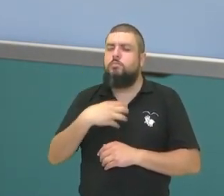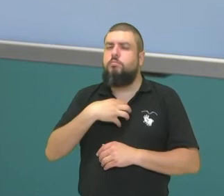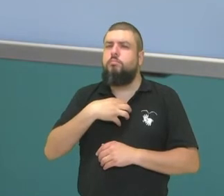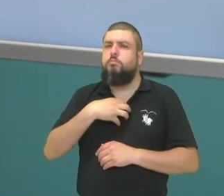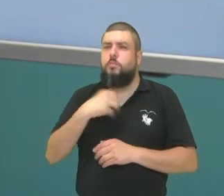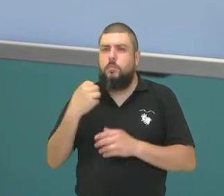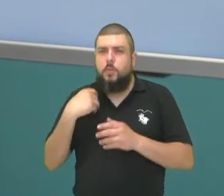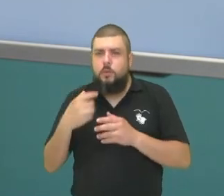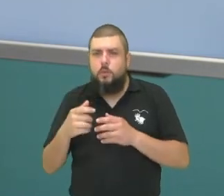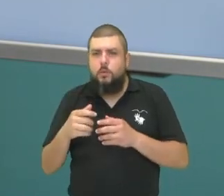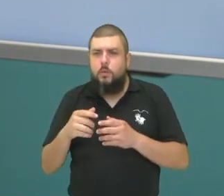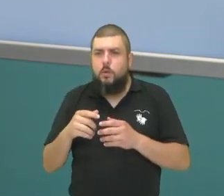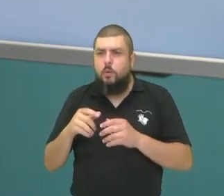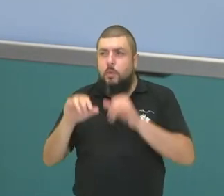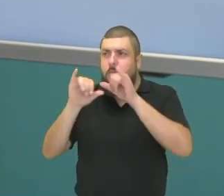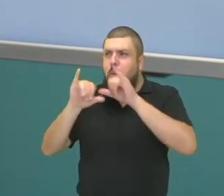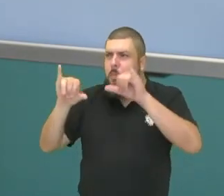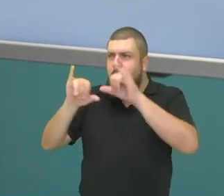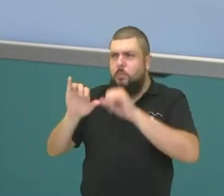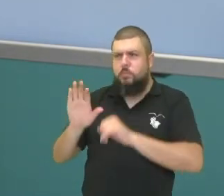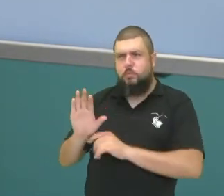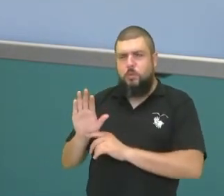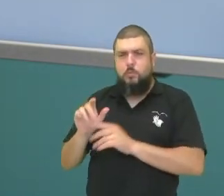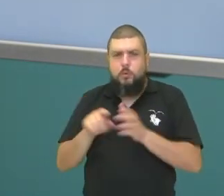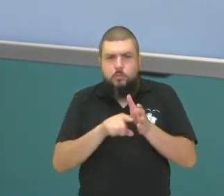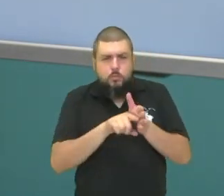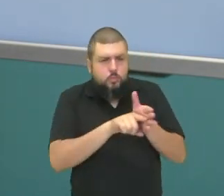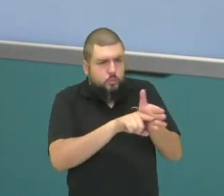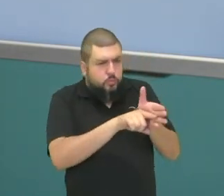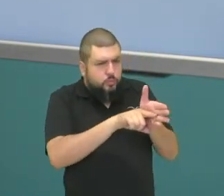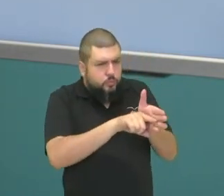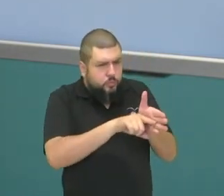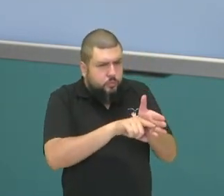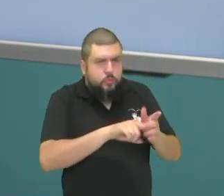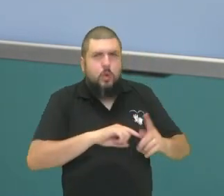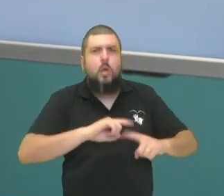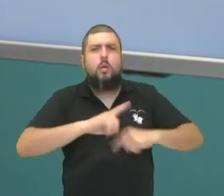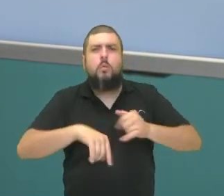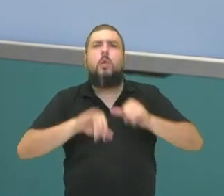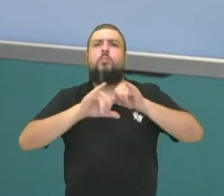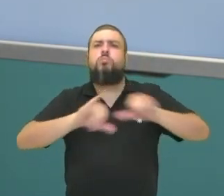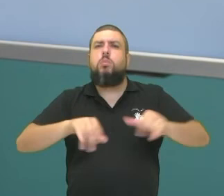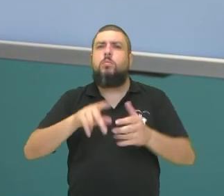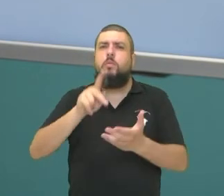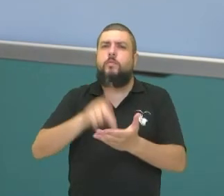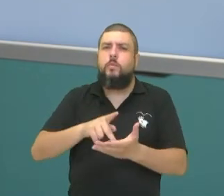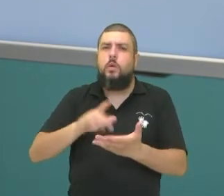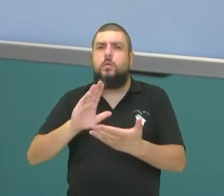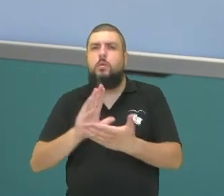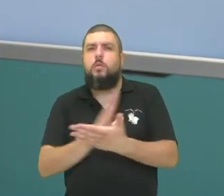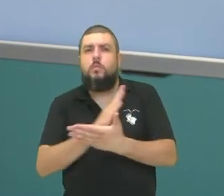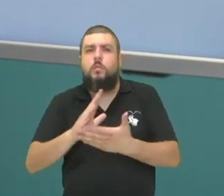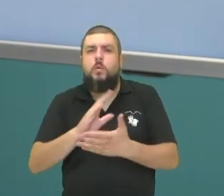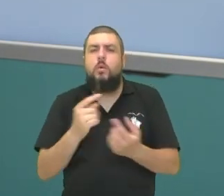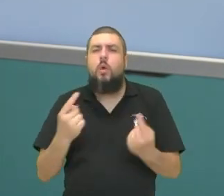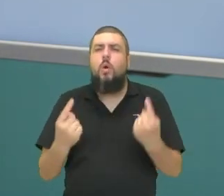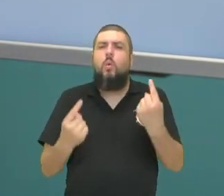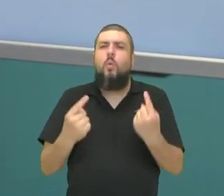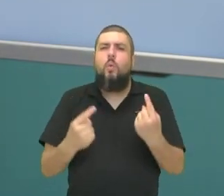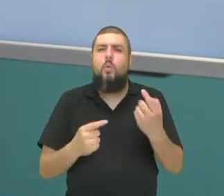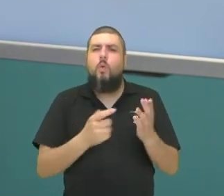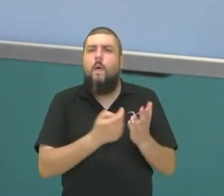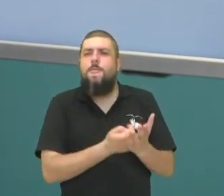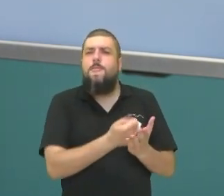e informam a sociedade aí através do site qual notícia é verdadeira e qual é falsa, mostrando para os